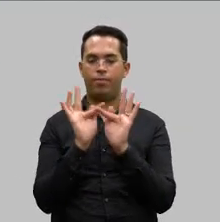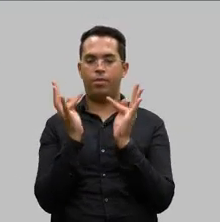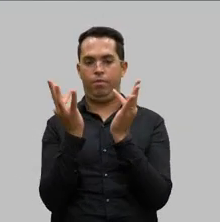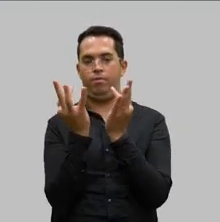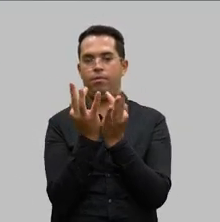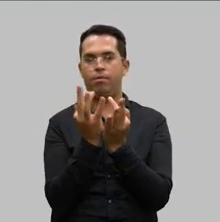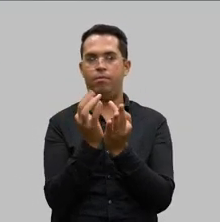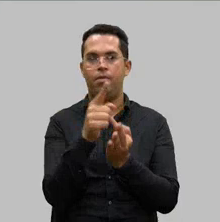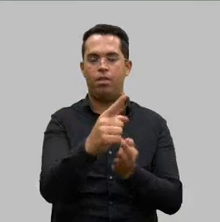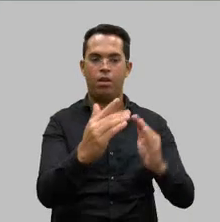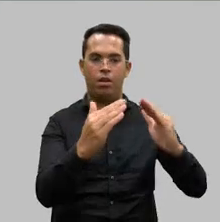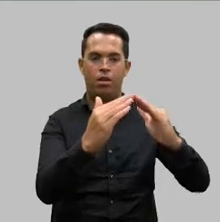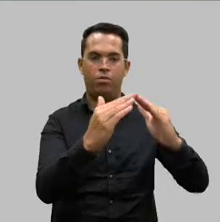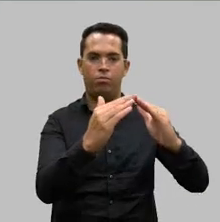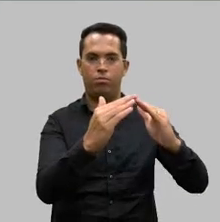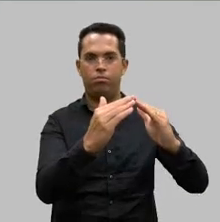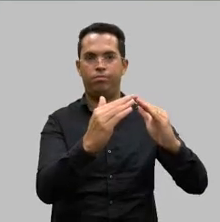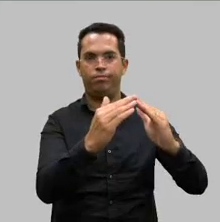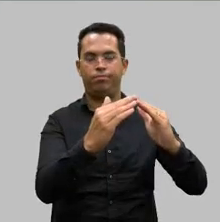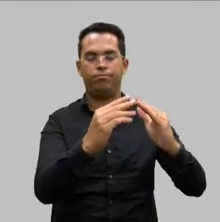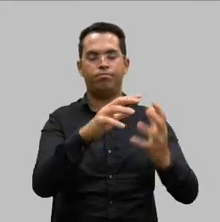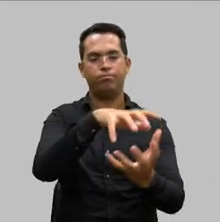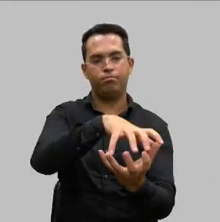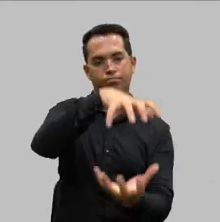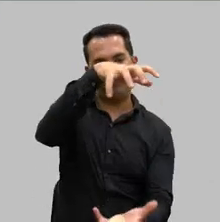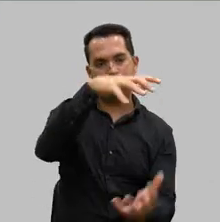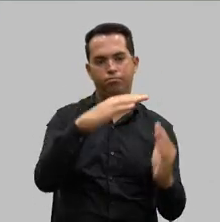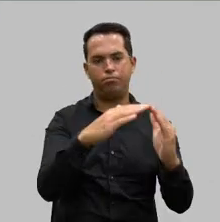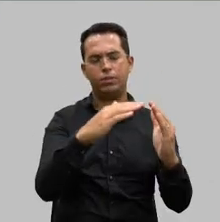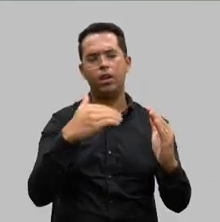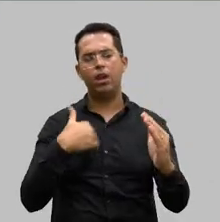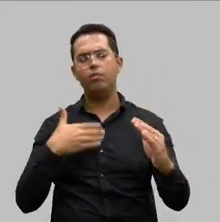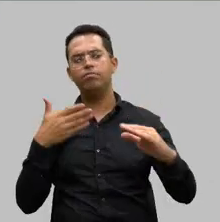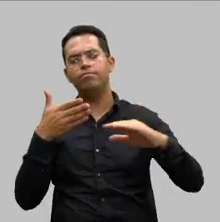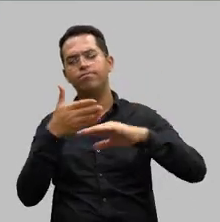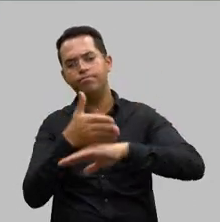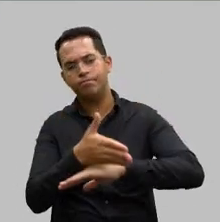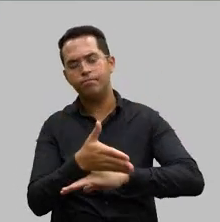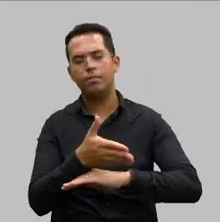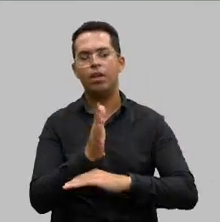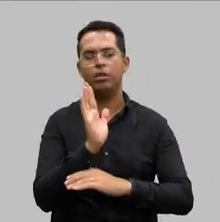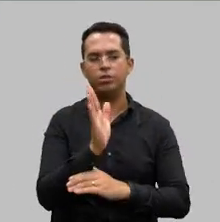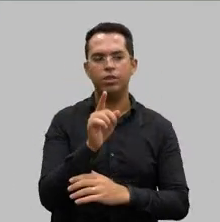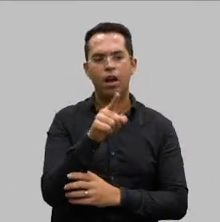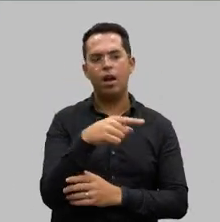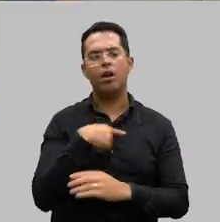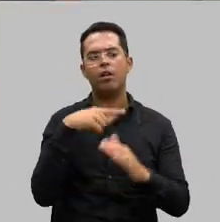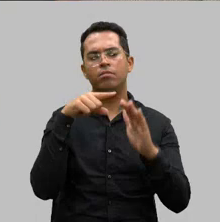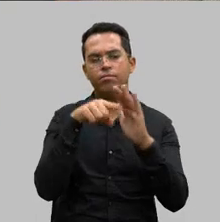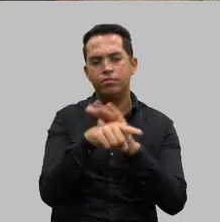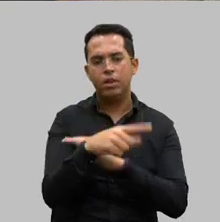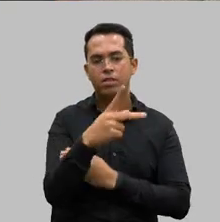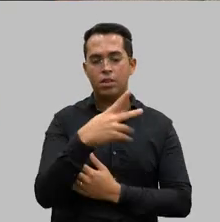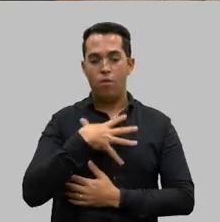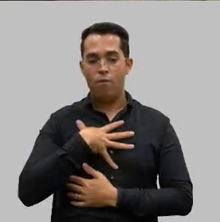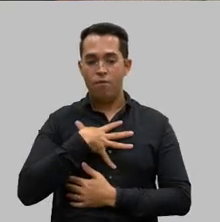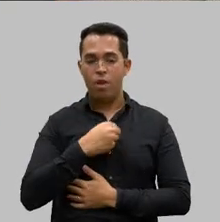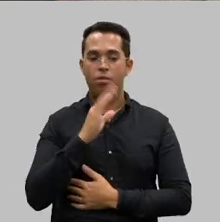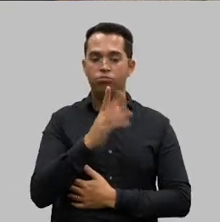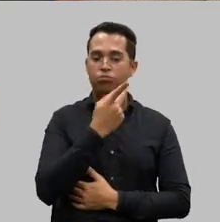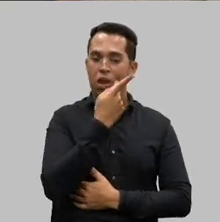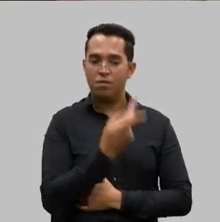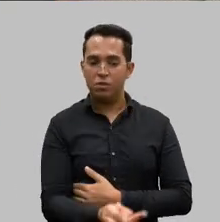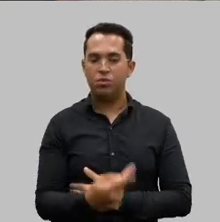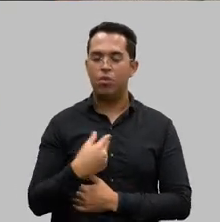lá então tem um senhor que eu perguntava para ele olha e seu filho Marcos Tem vindo aqui ele falava